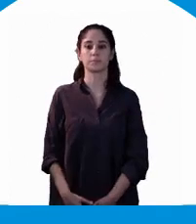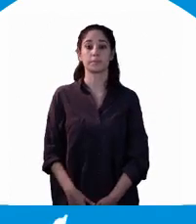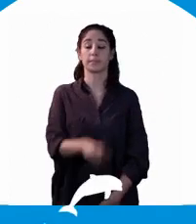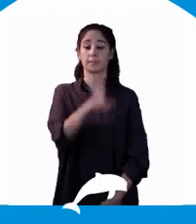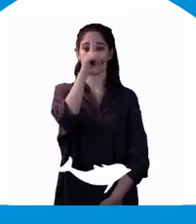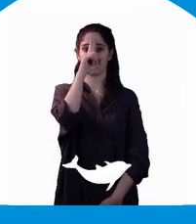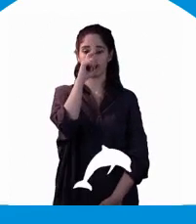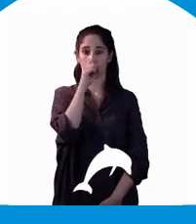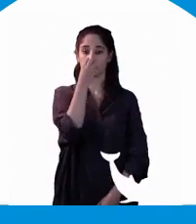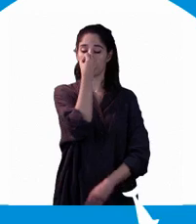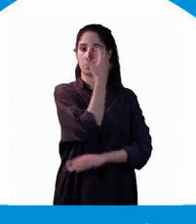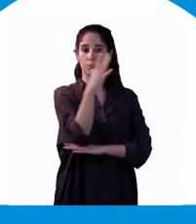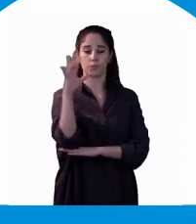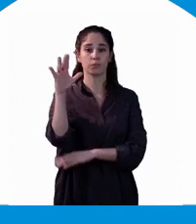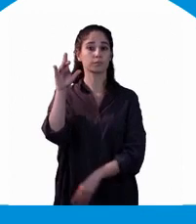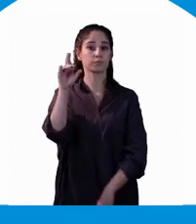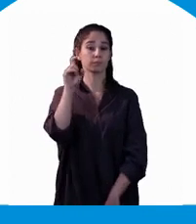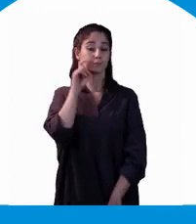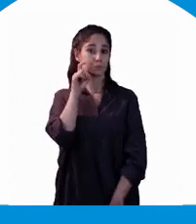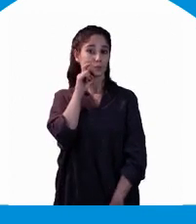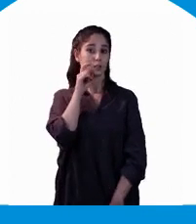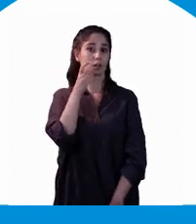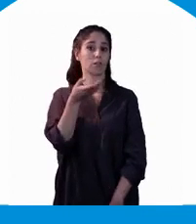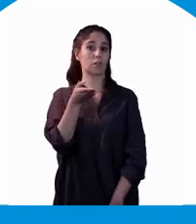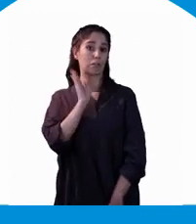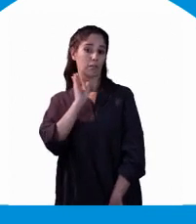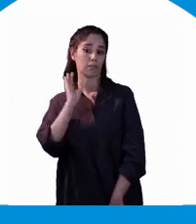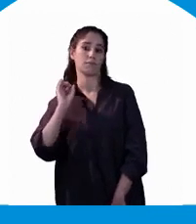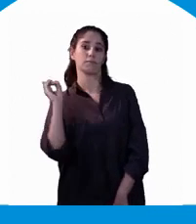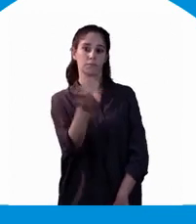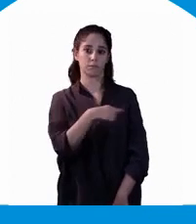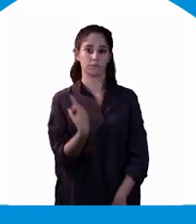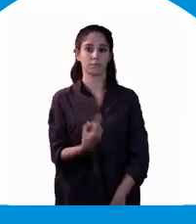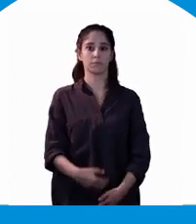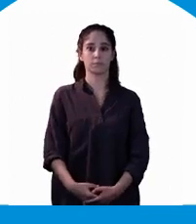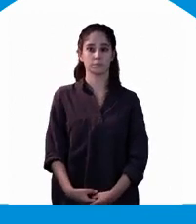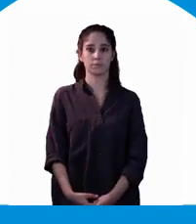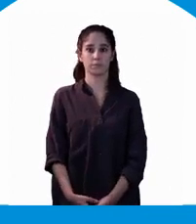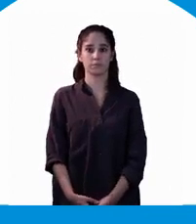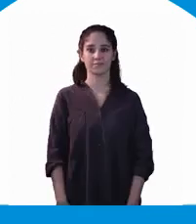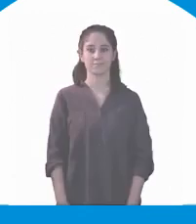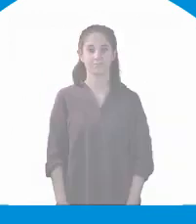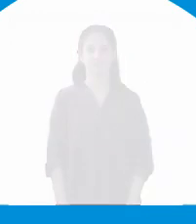Lembre-se, uma floresta segura depende de todos nós.